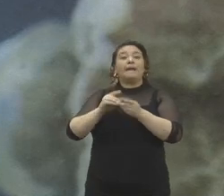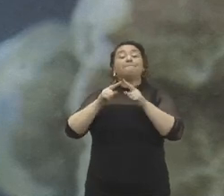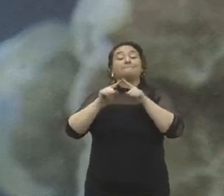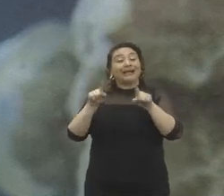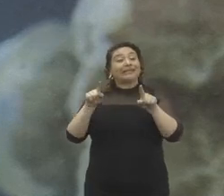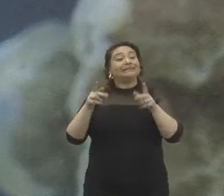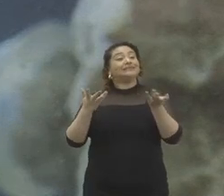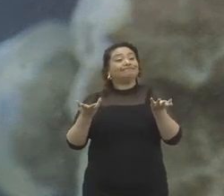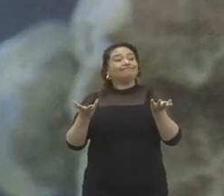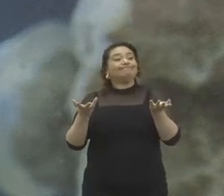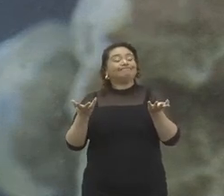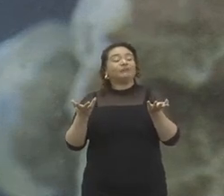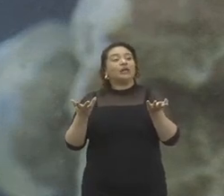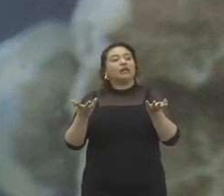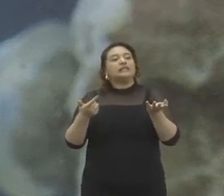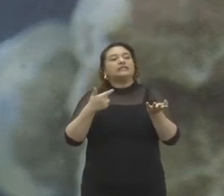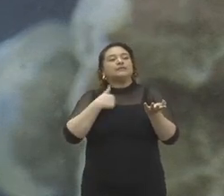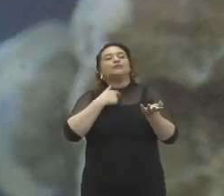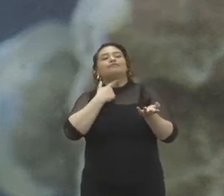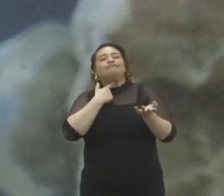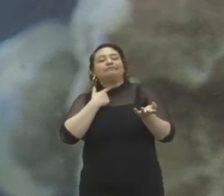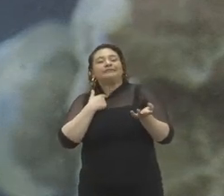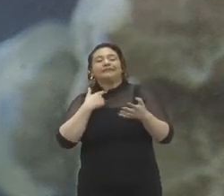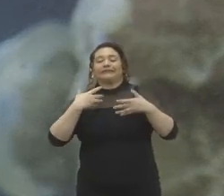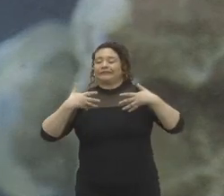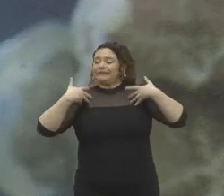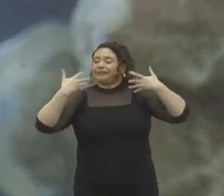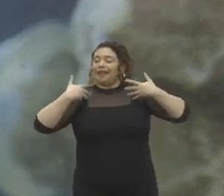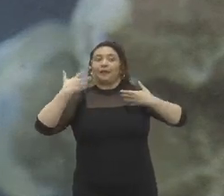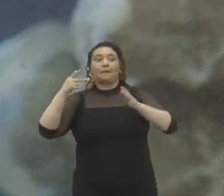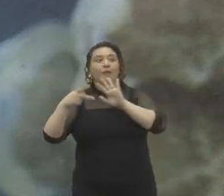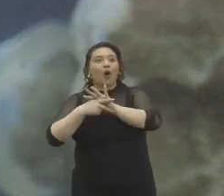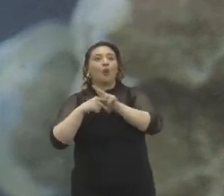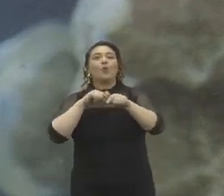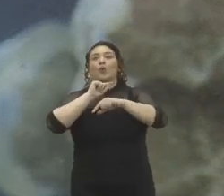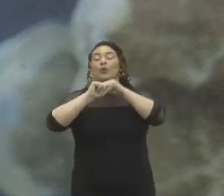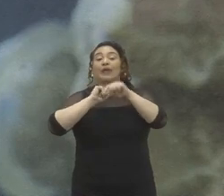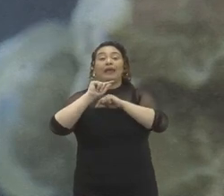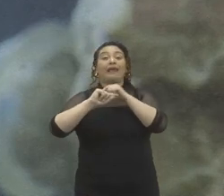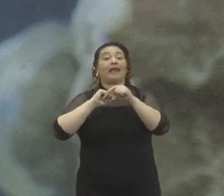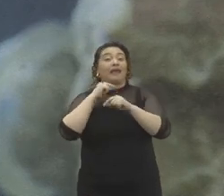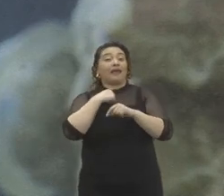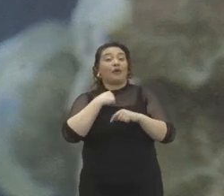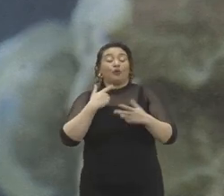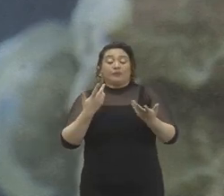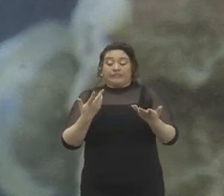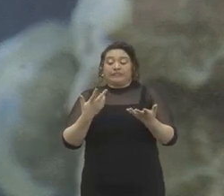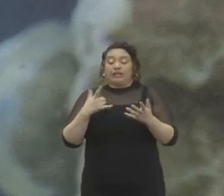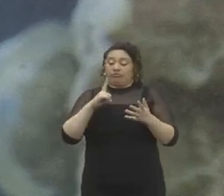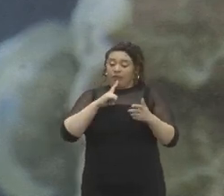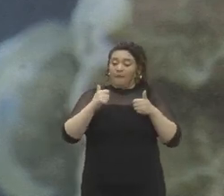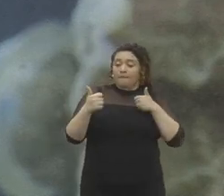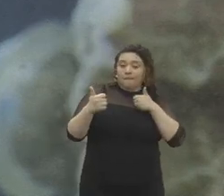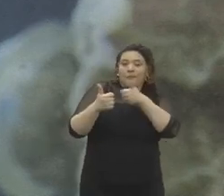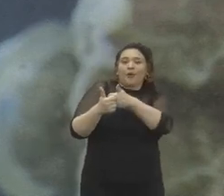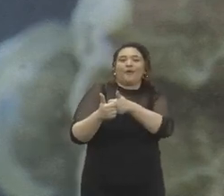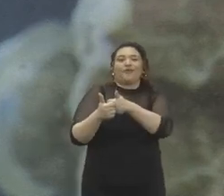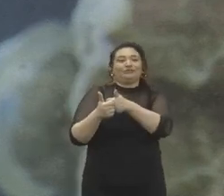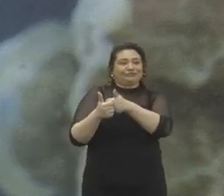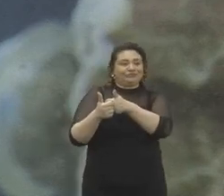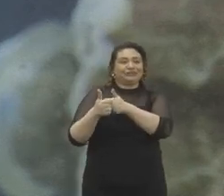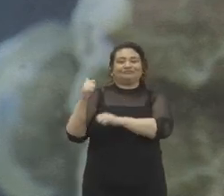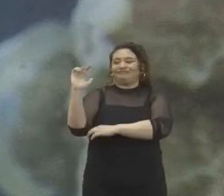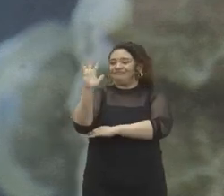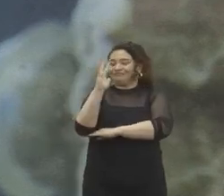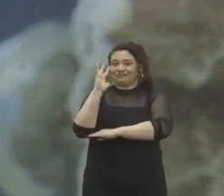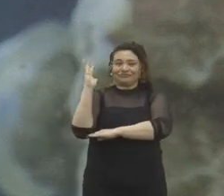deu eh prazer foi certamente quando eu estive próximo a natureza né